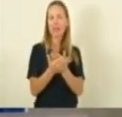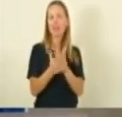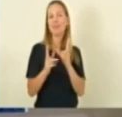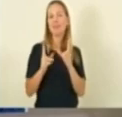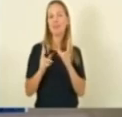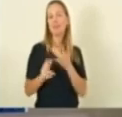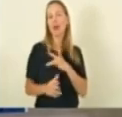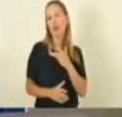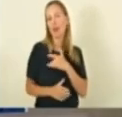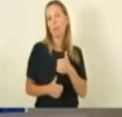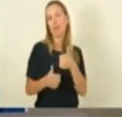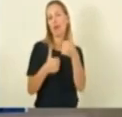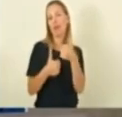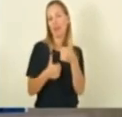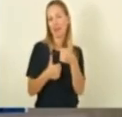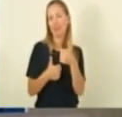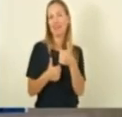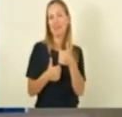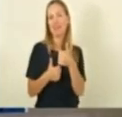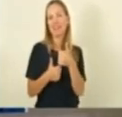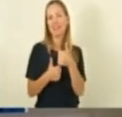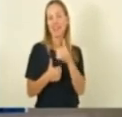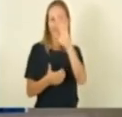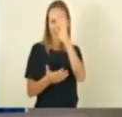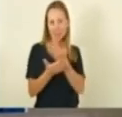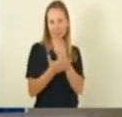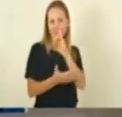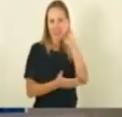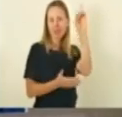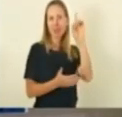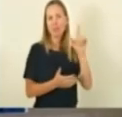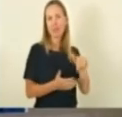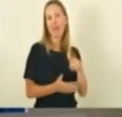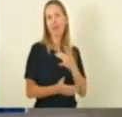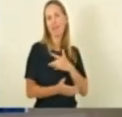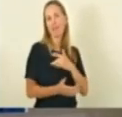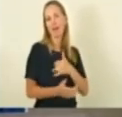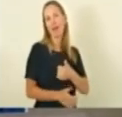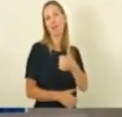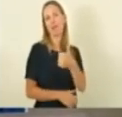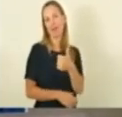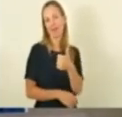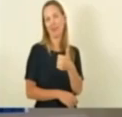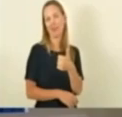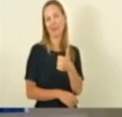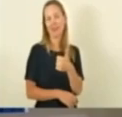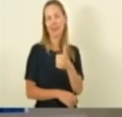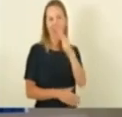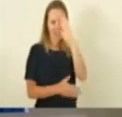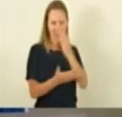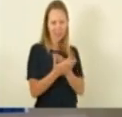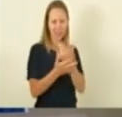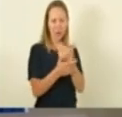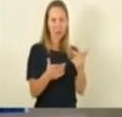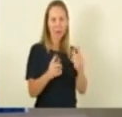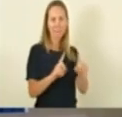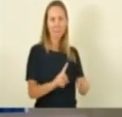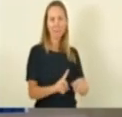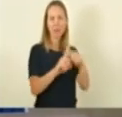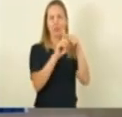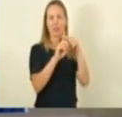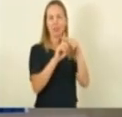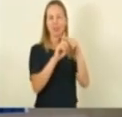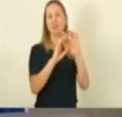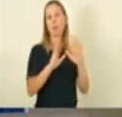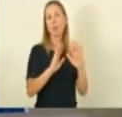Pascal disse em sua aposta, acreditar em Deus sempre valia a pena. Então, acreditar em coisas boas, em coisas positivas, numa vida melhor, num